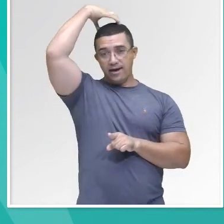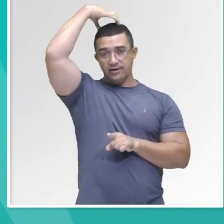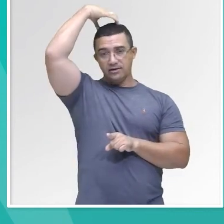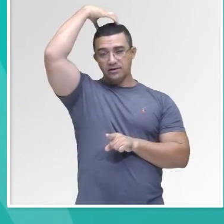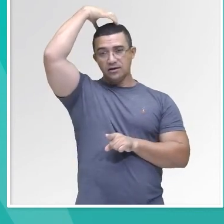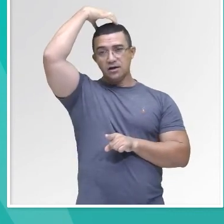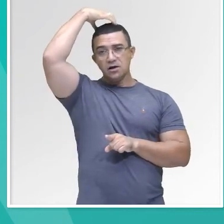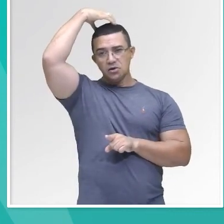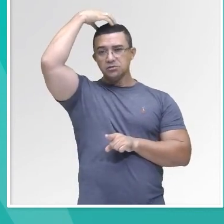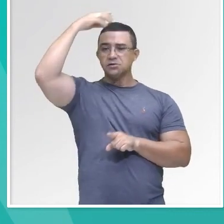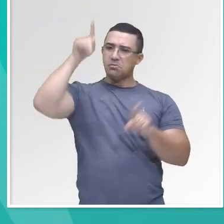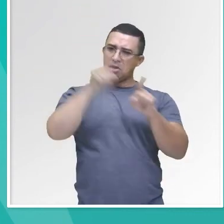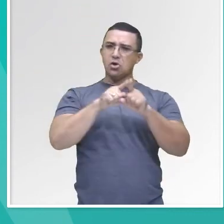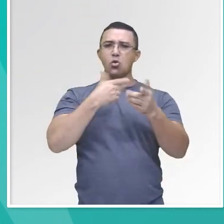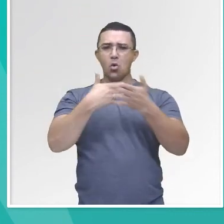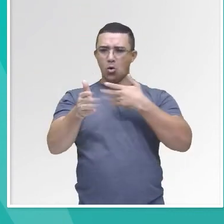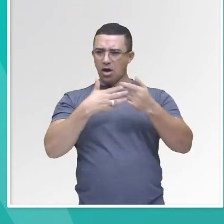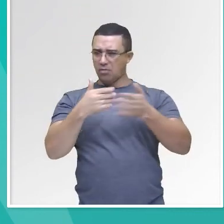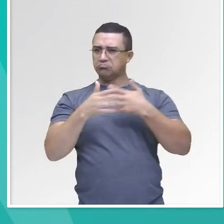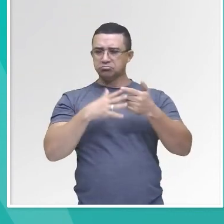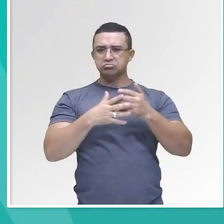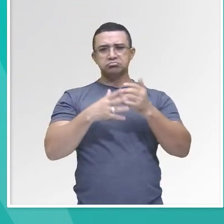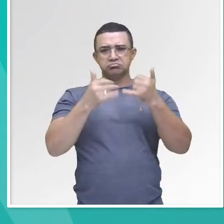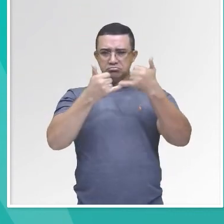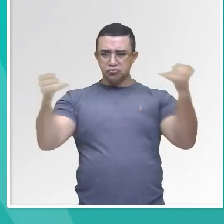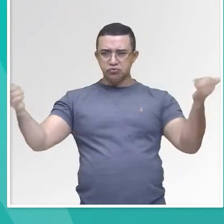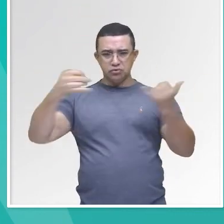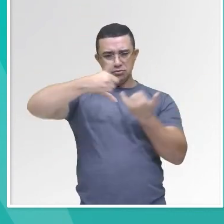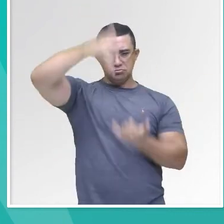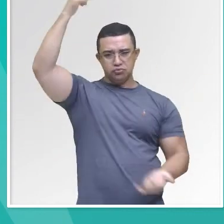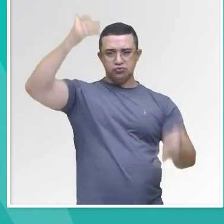uma casa por vez, tá? Eles só podem se